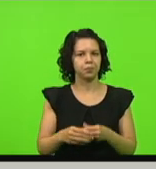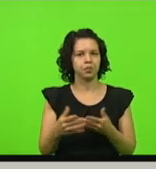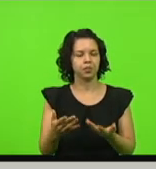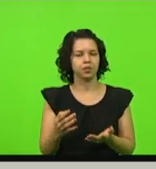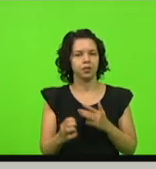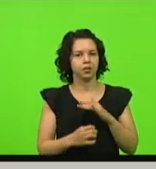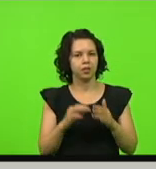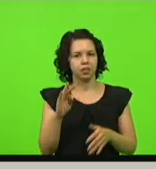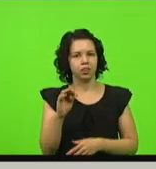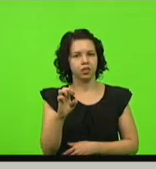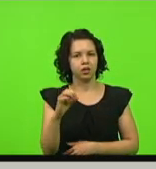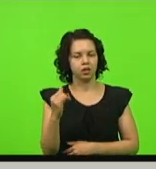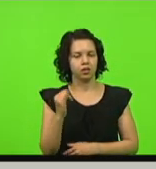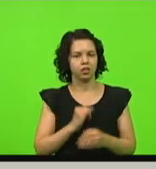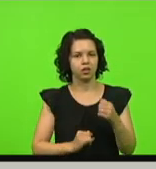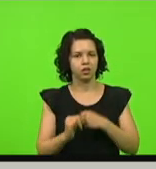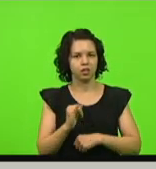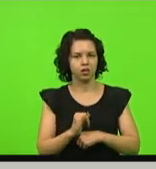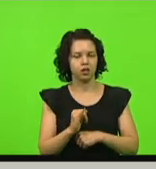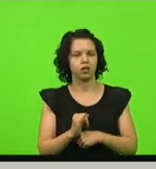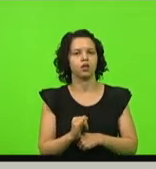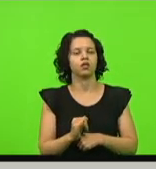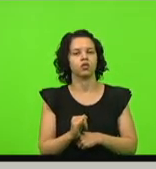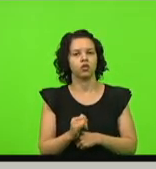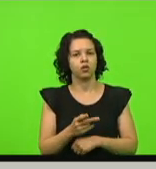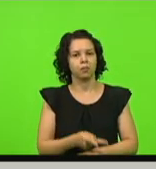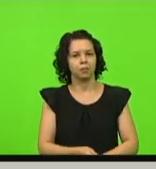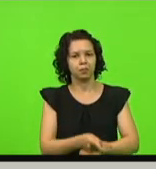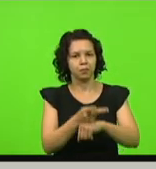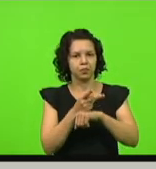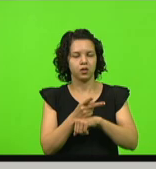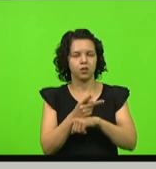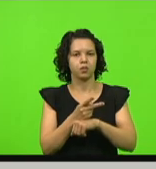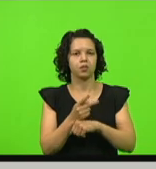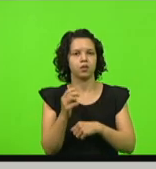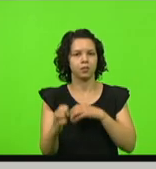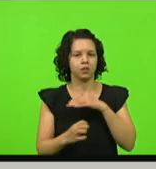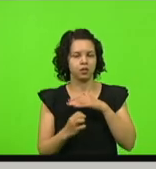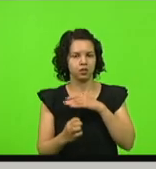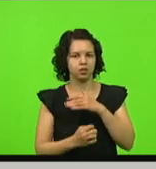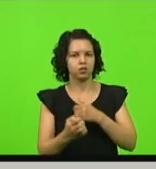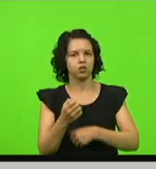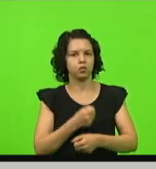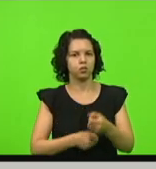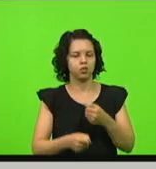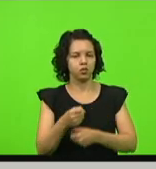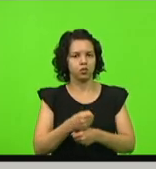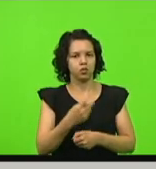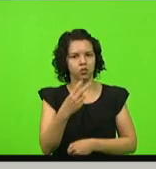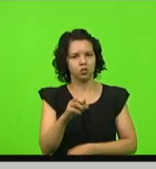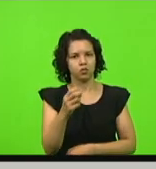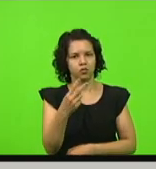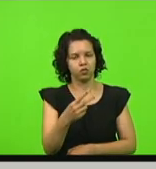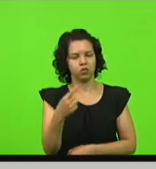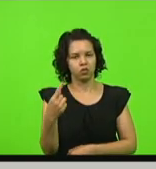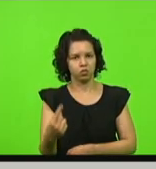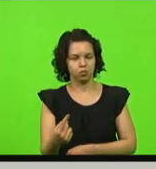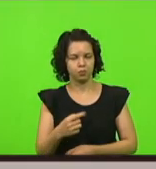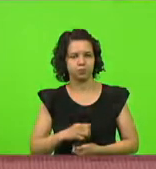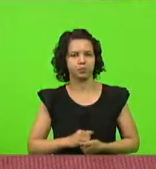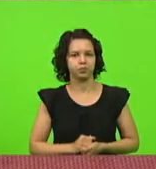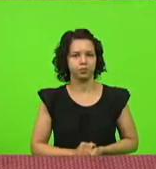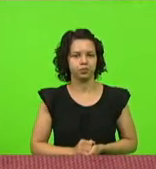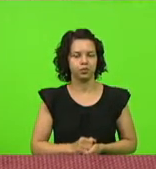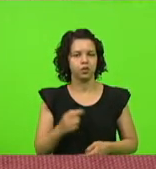Internet pelos resultados obtidos no Prêmio Destaque Empresarial 2021, promovido pela Associação Empresarial de São Miguel do Oeste. Em